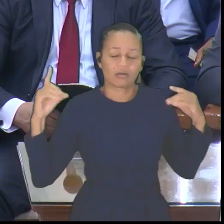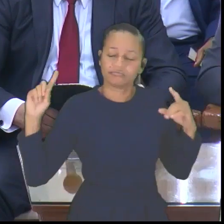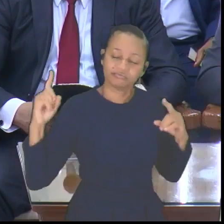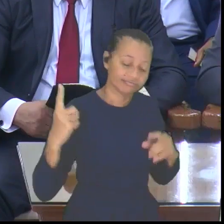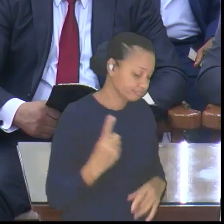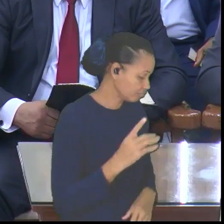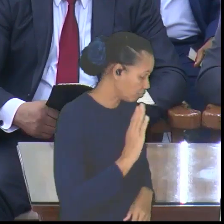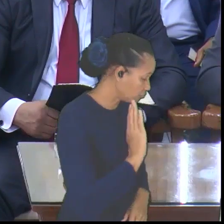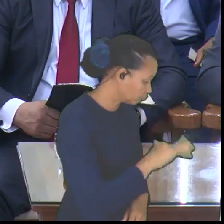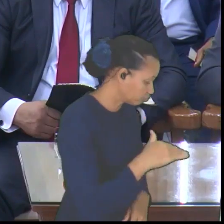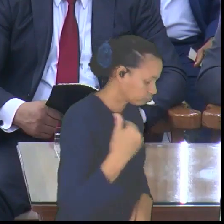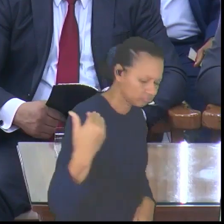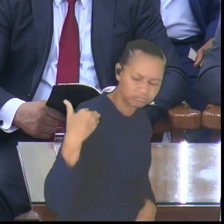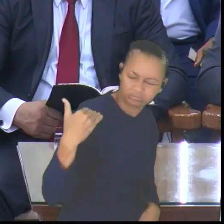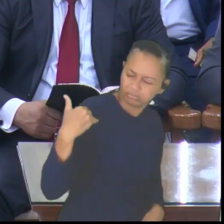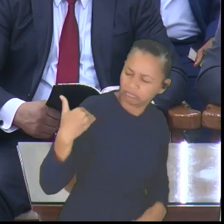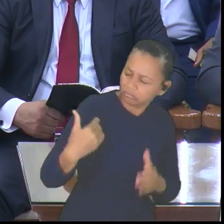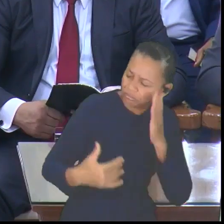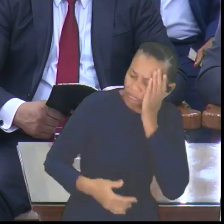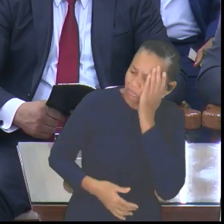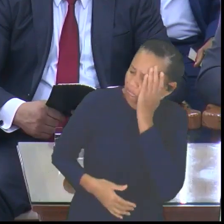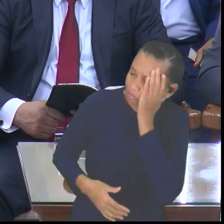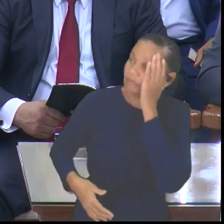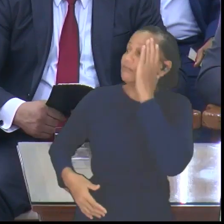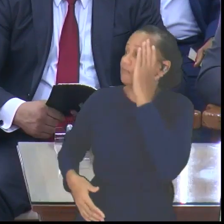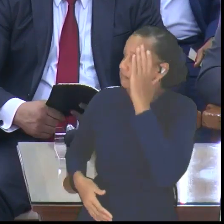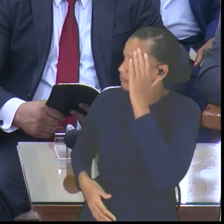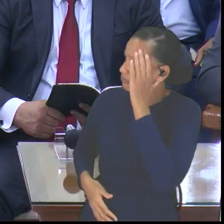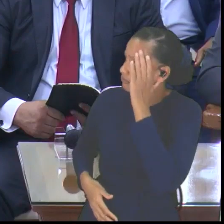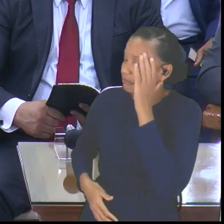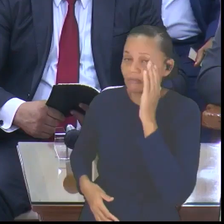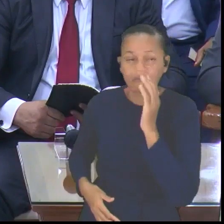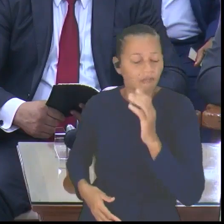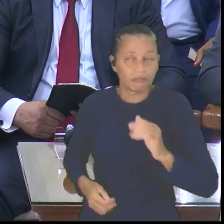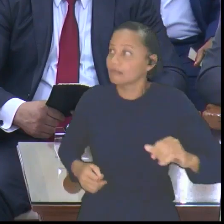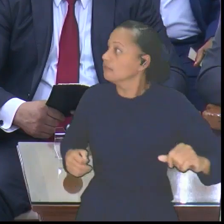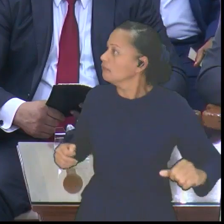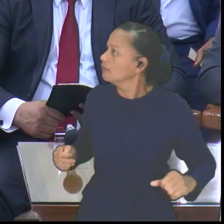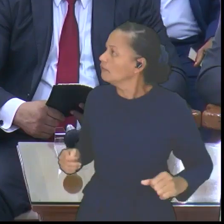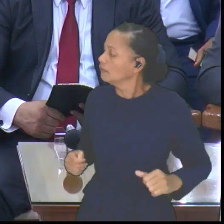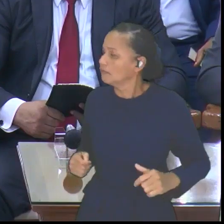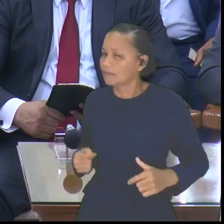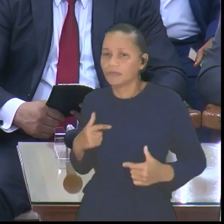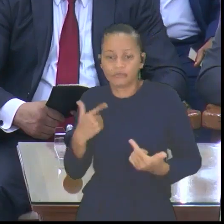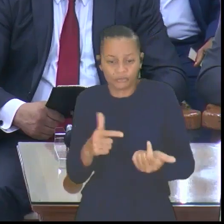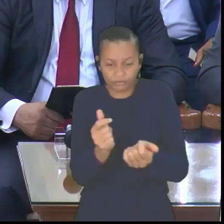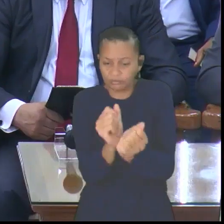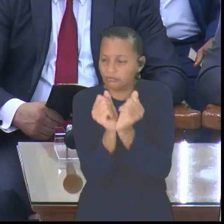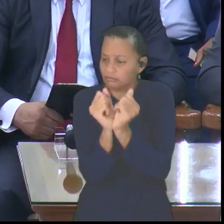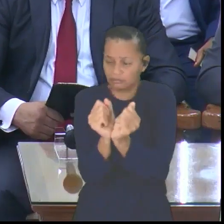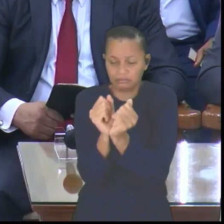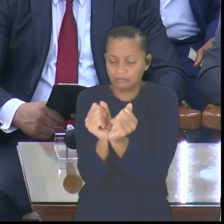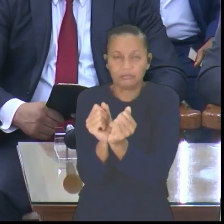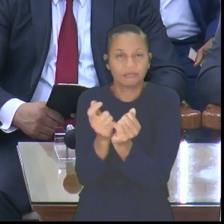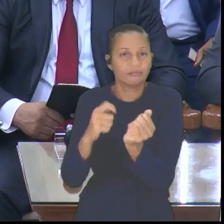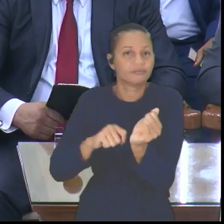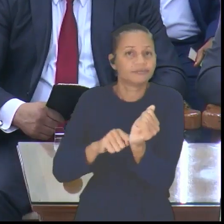levanta-te, Pedro não tinha chave para abrir as algemas.